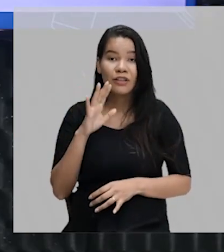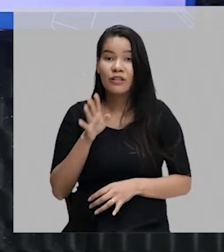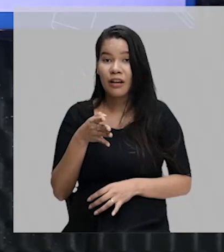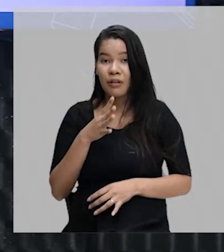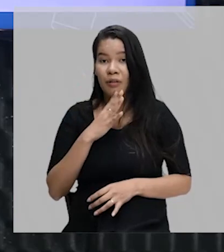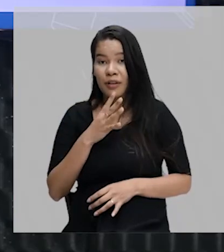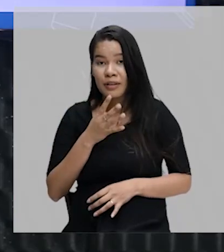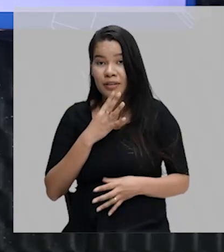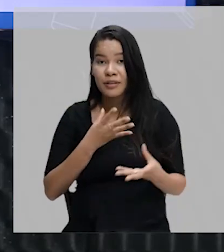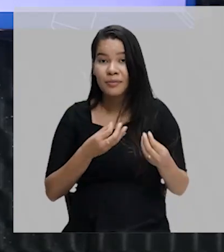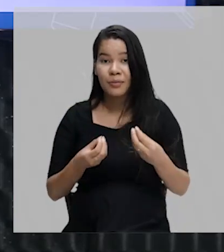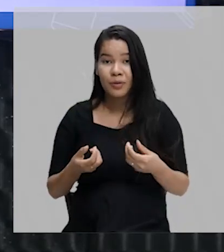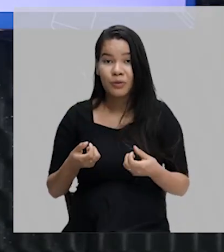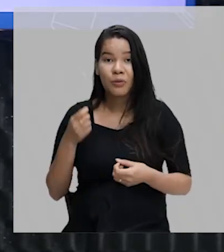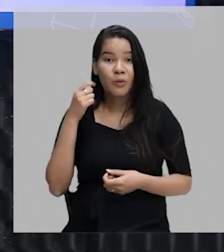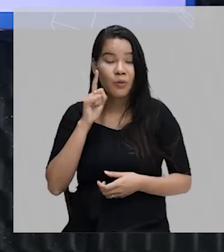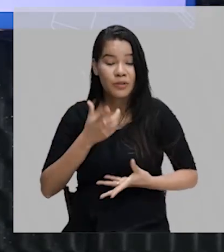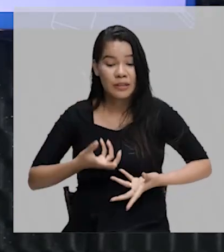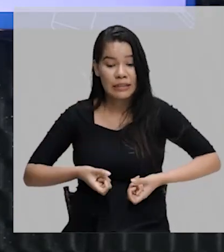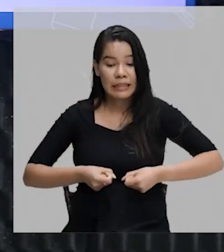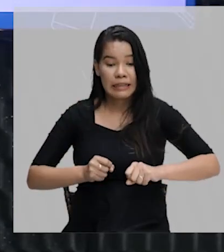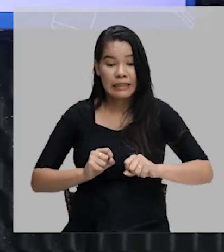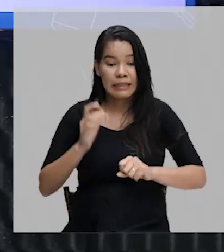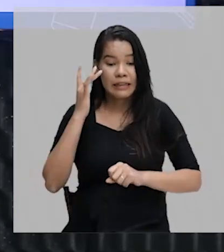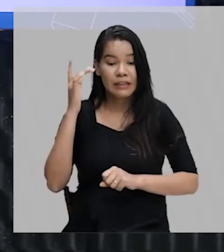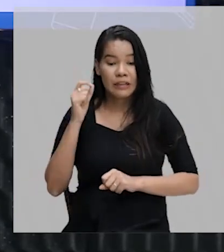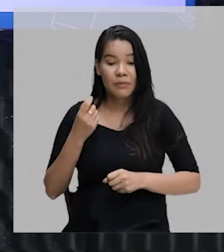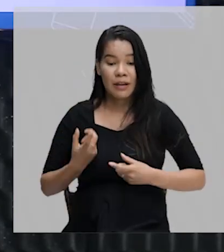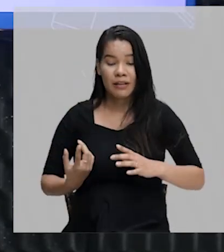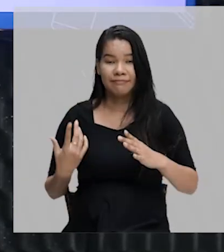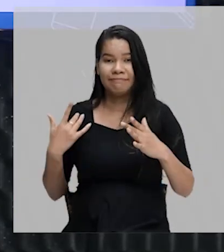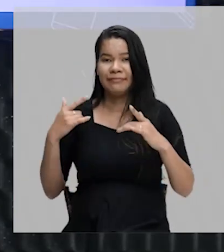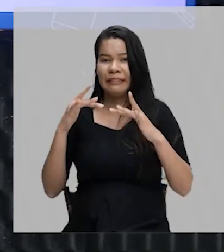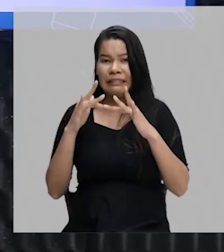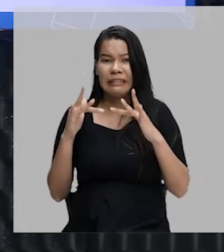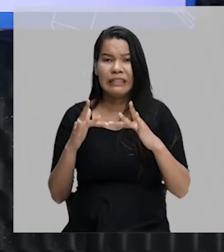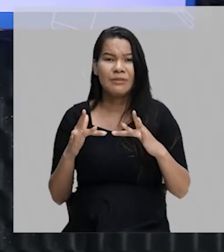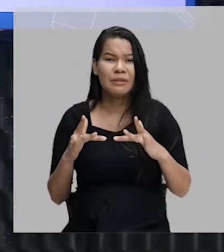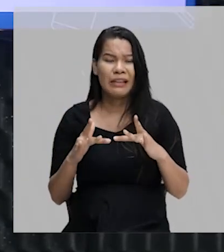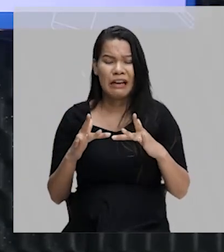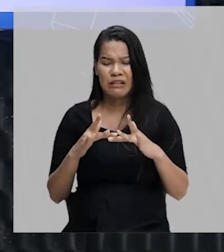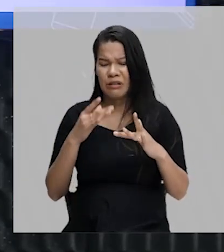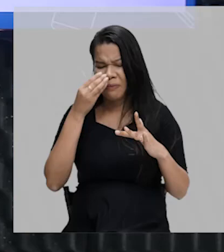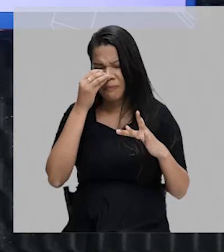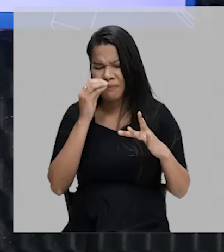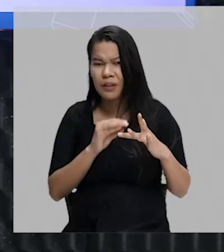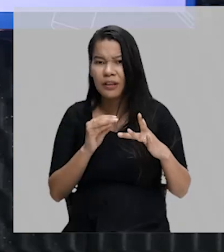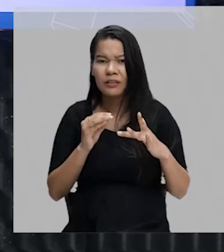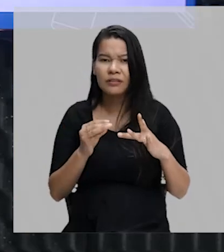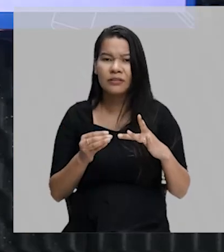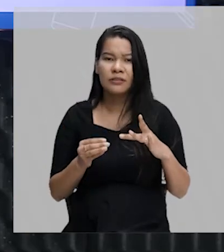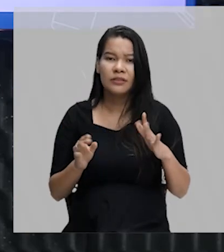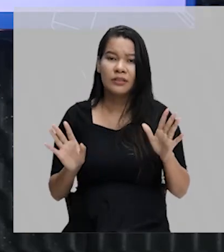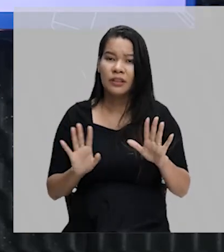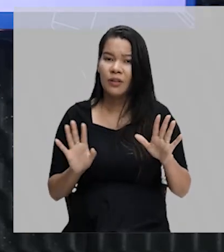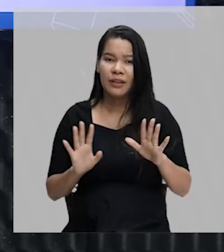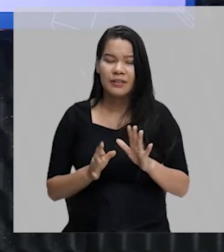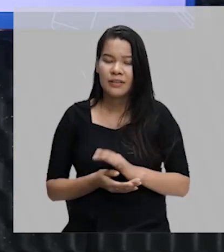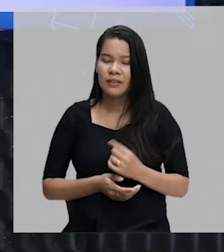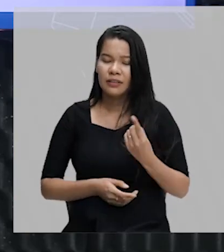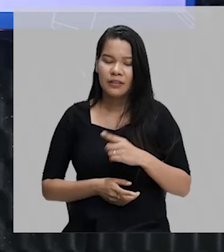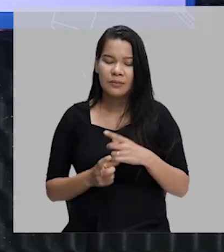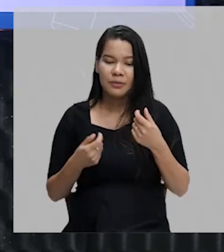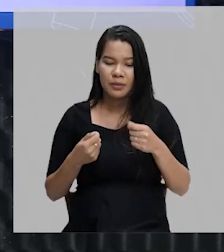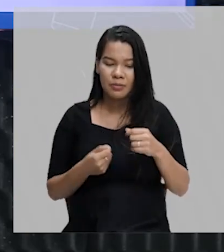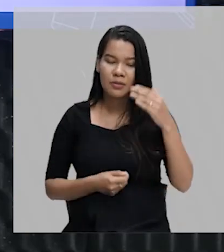uma invasão de privacidade dos pais. E não é bem assim. Então, a gente precisa